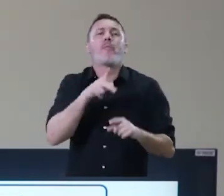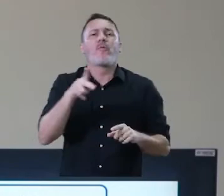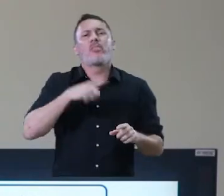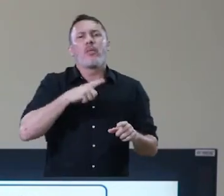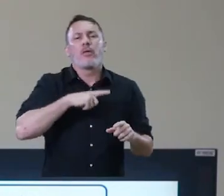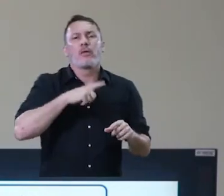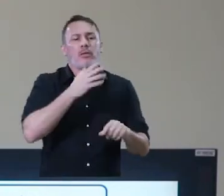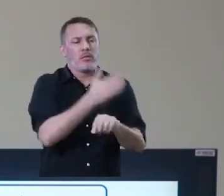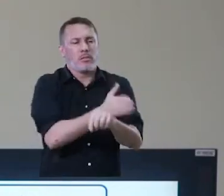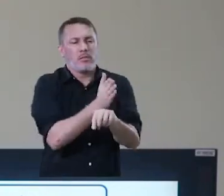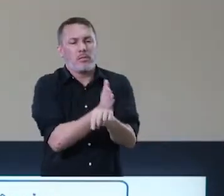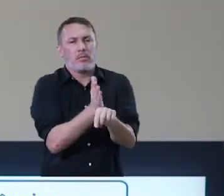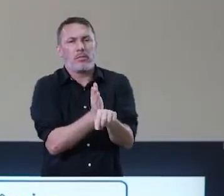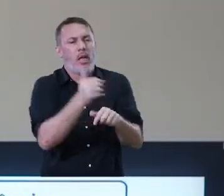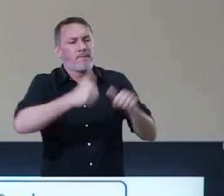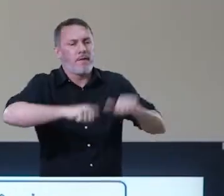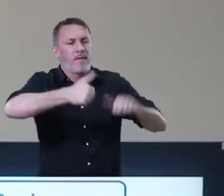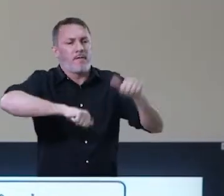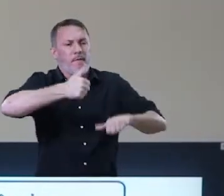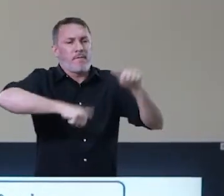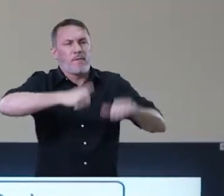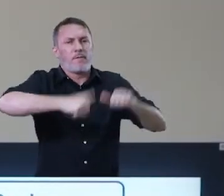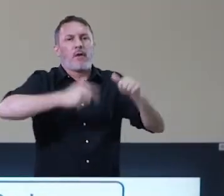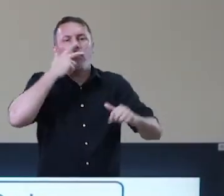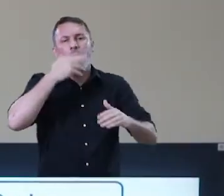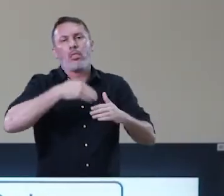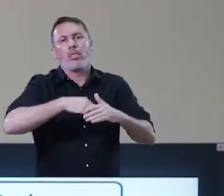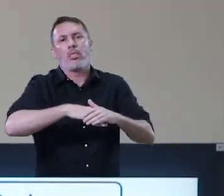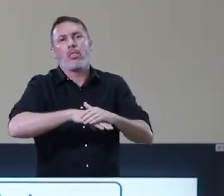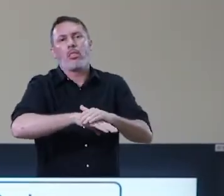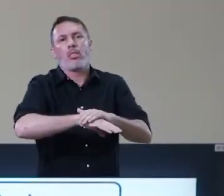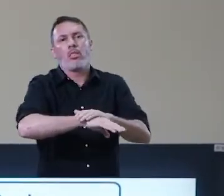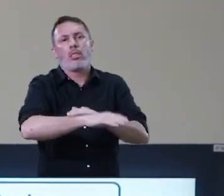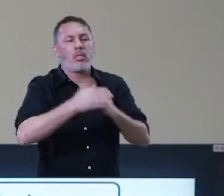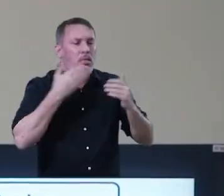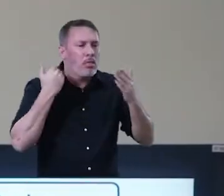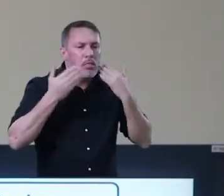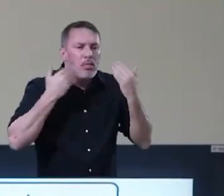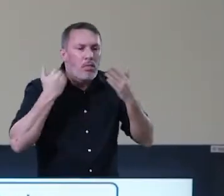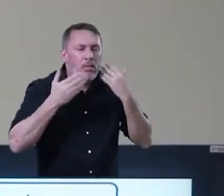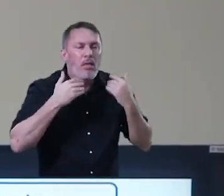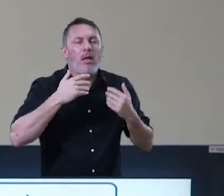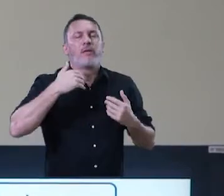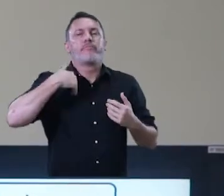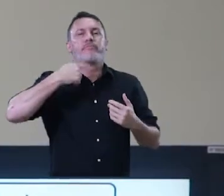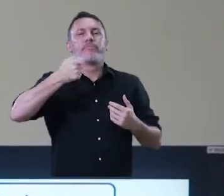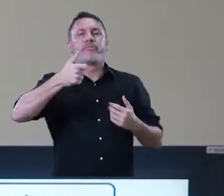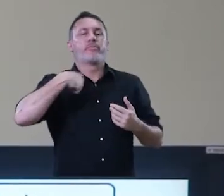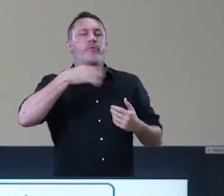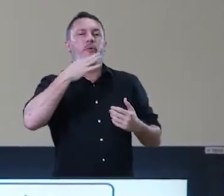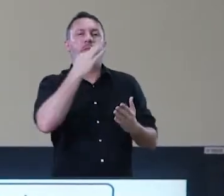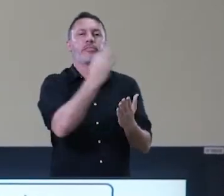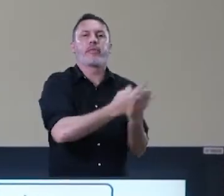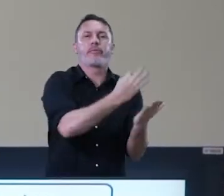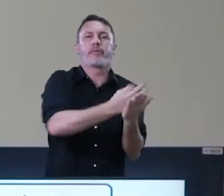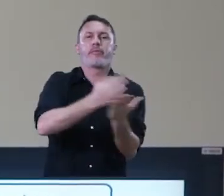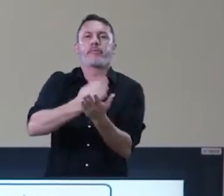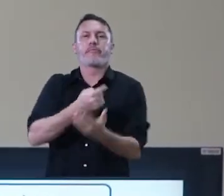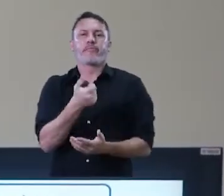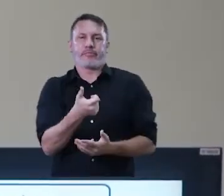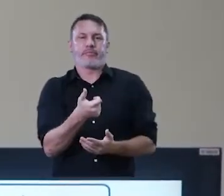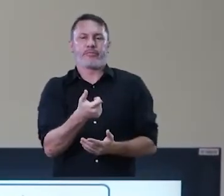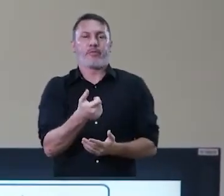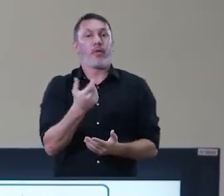momento avaliando textos. Você vai avaliando e você vai adquirindo conhecimento Tinha um texto de fulano, tinha um texto de ciclano,